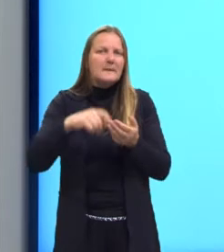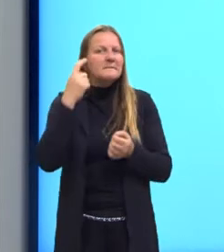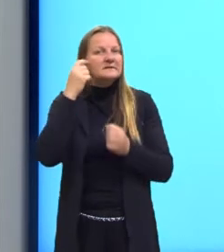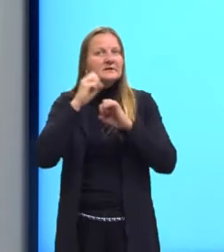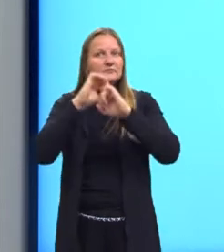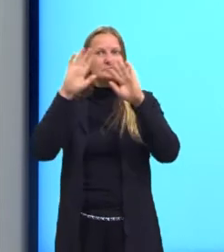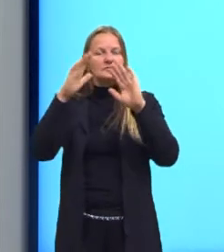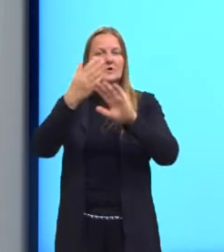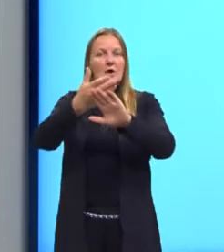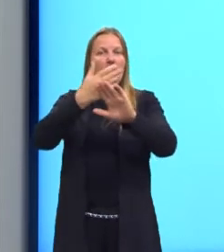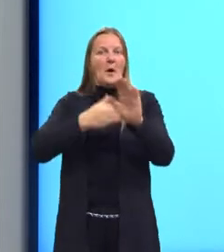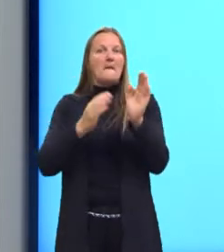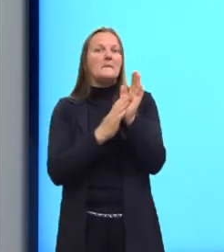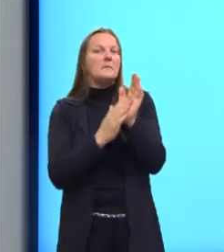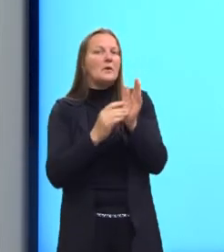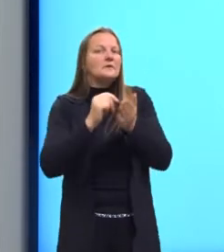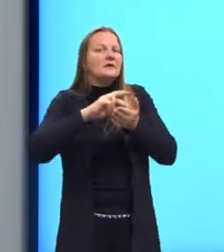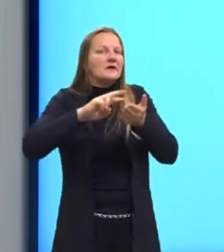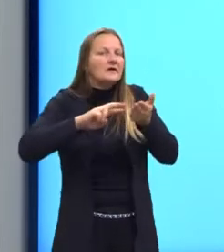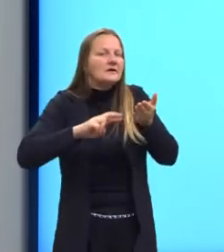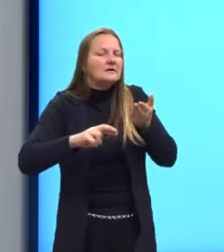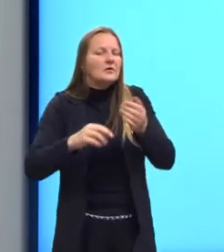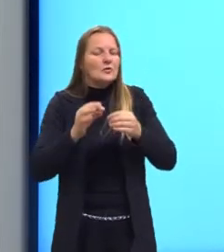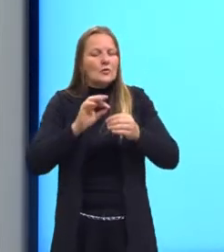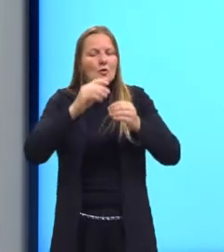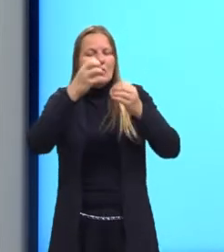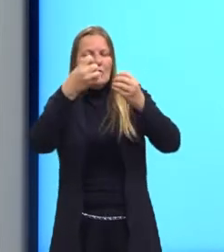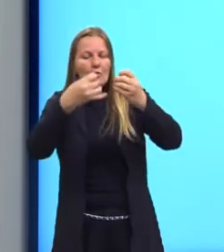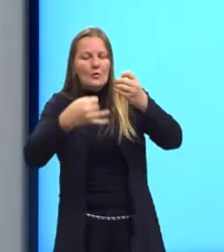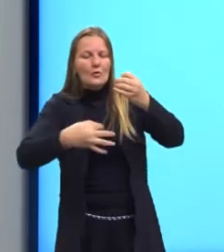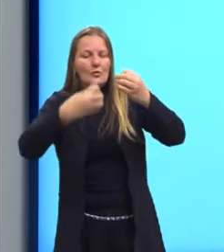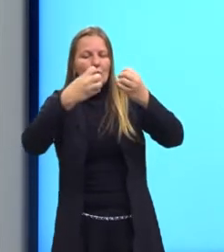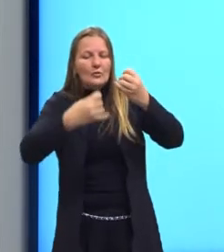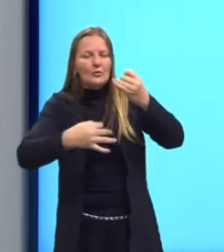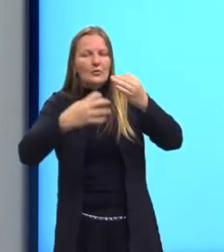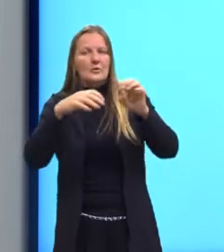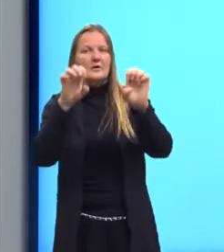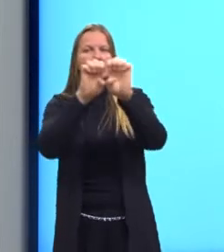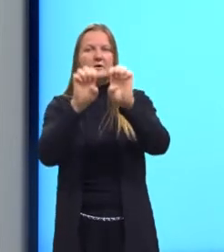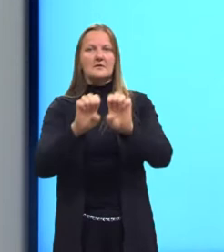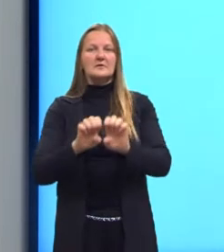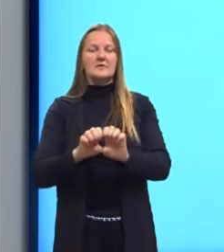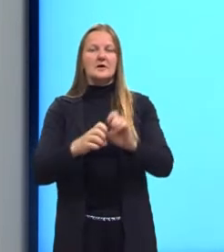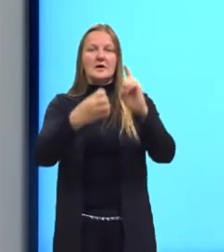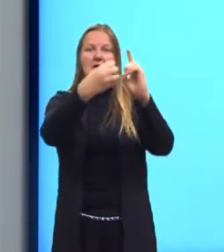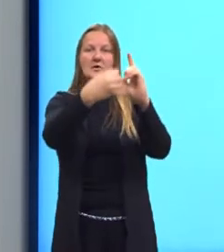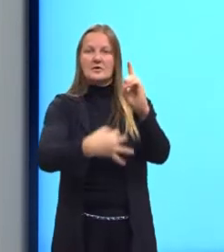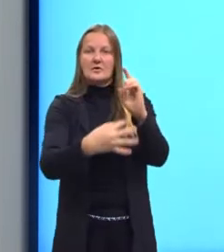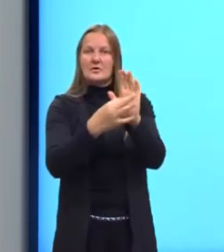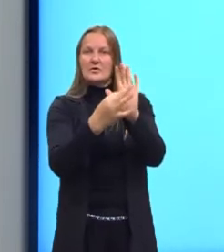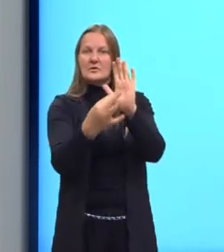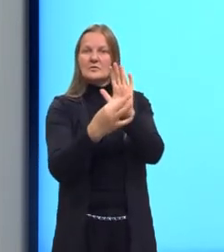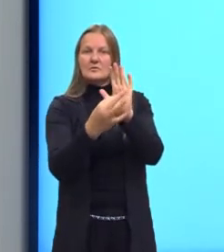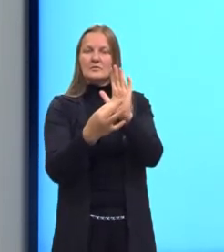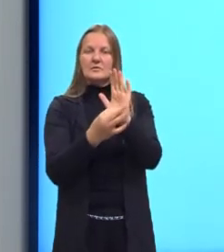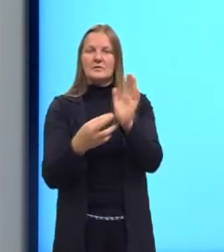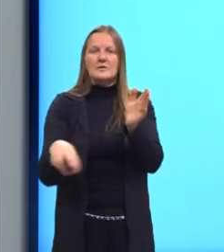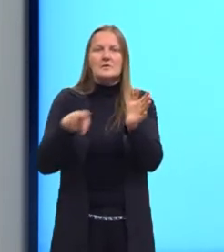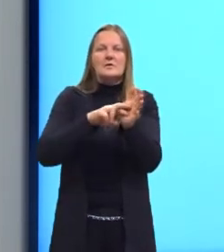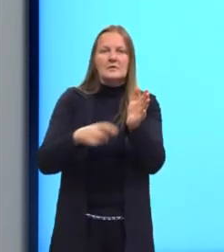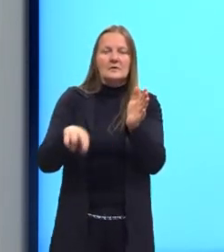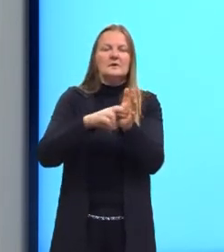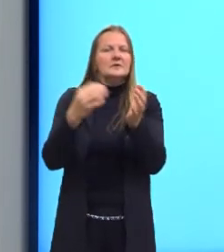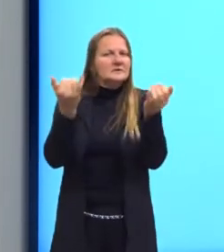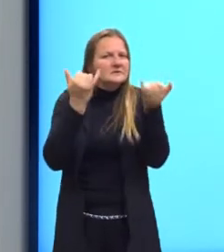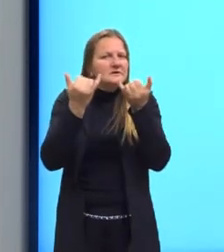da redação e discutir ao longo do texto sobre a estrutura dissertativa-argumentativa então para a gente retomar aqui algumas